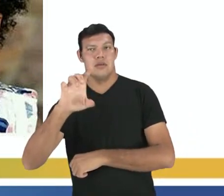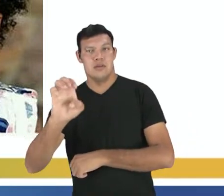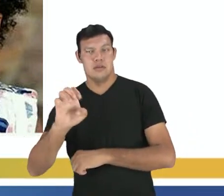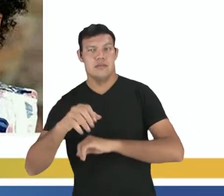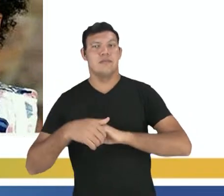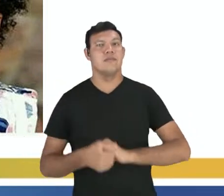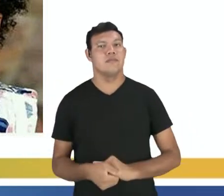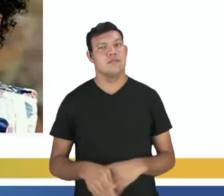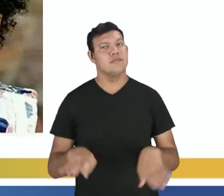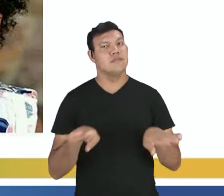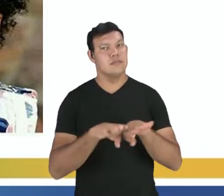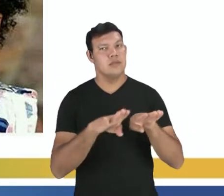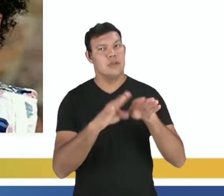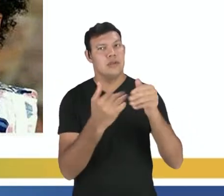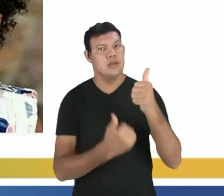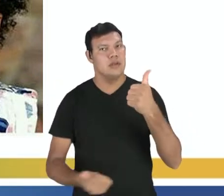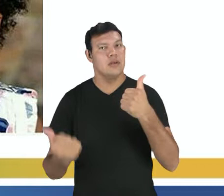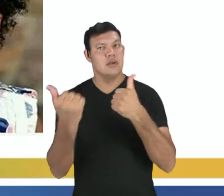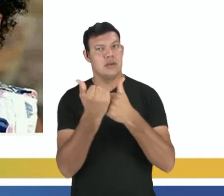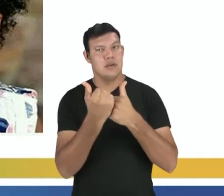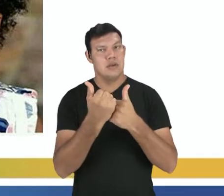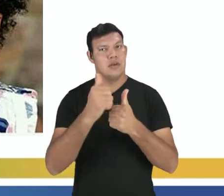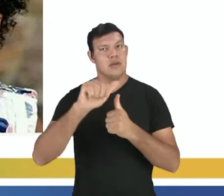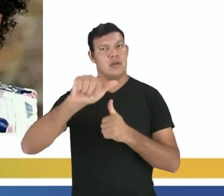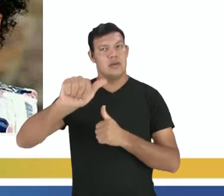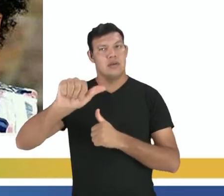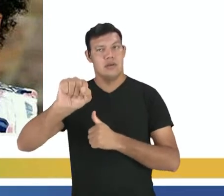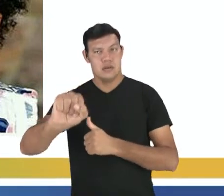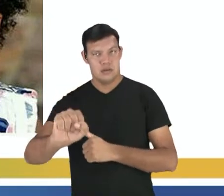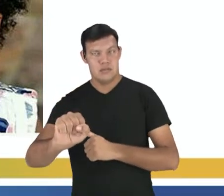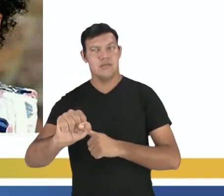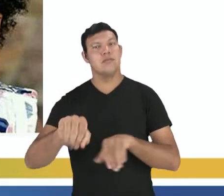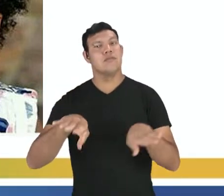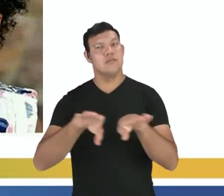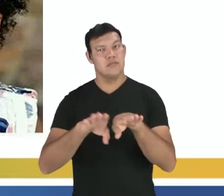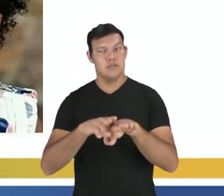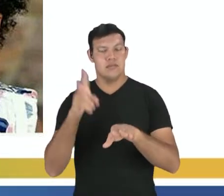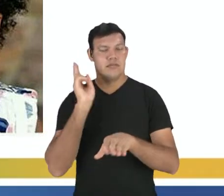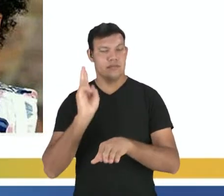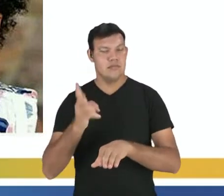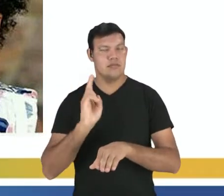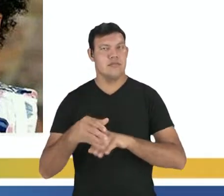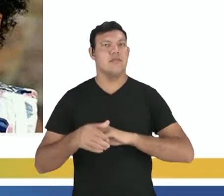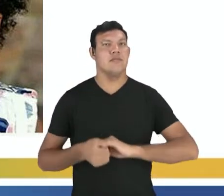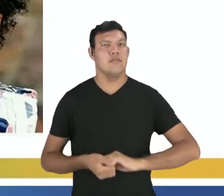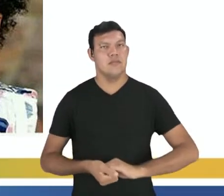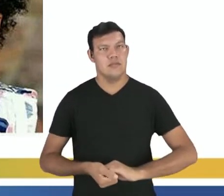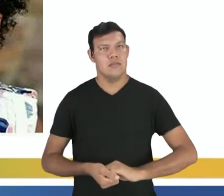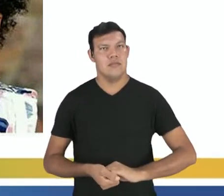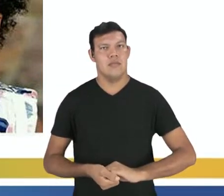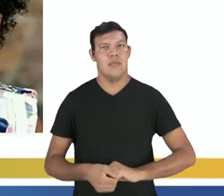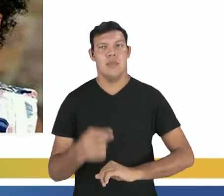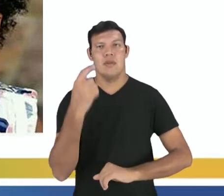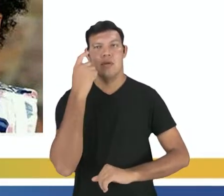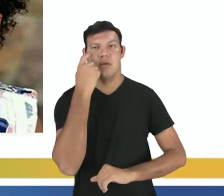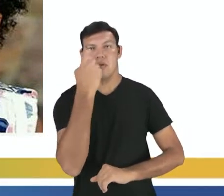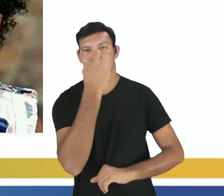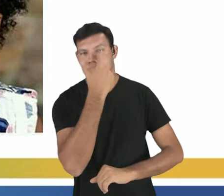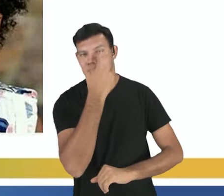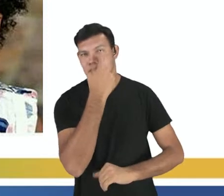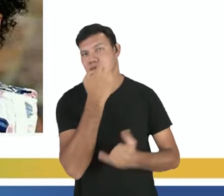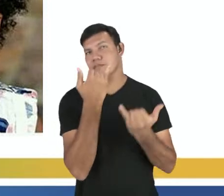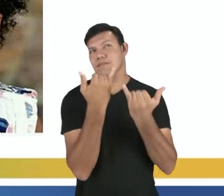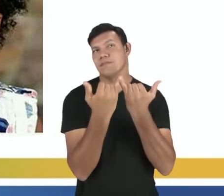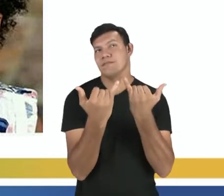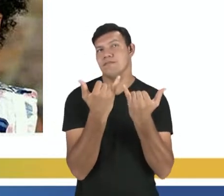e continua sendo a simile. Ficaria assim: her eyes are blue as the sky. Os olhos